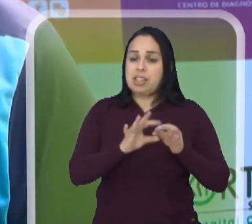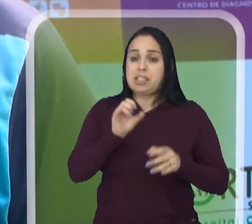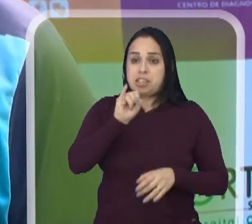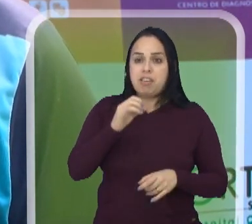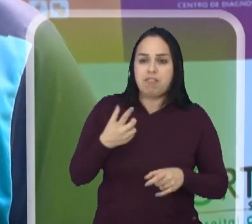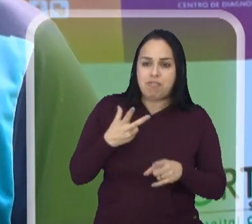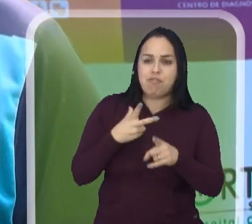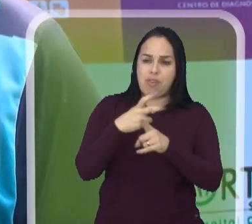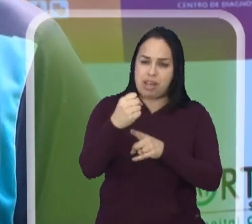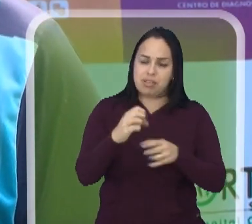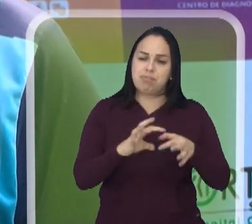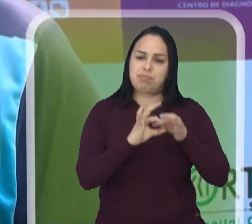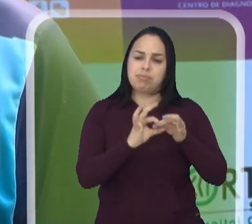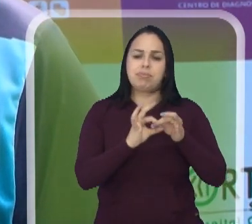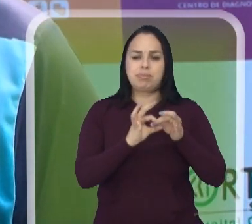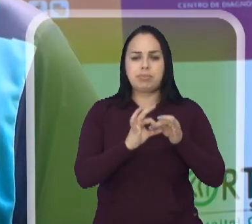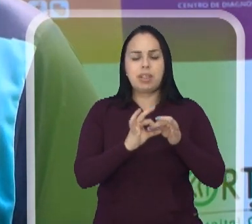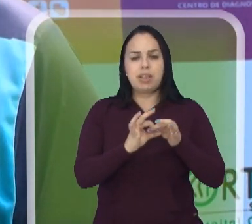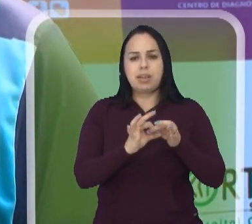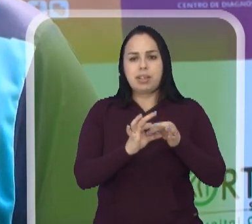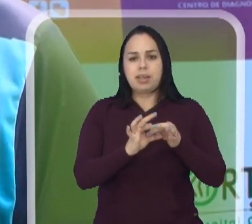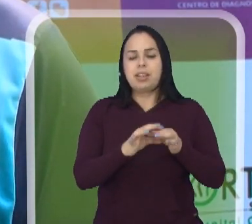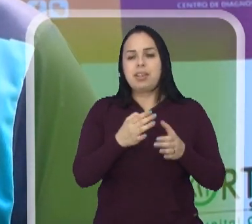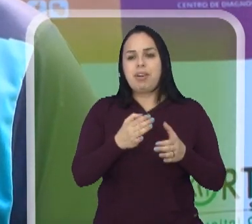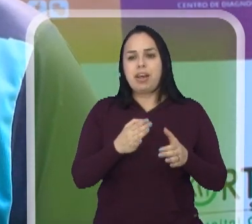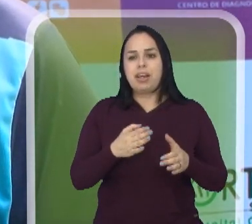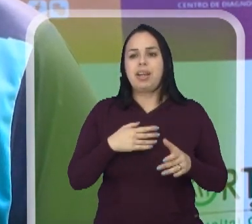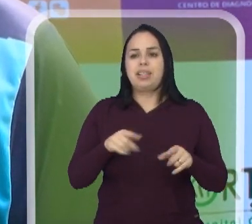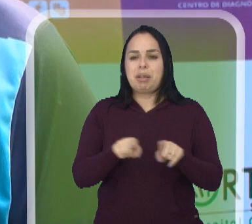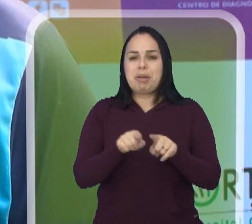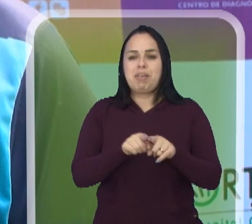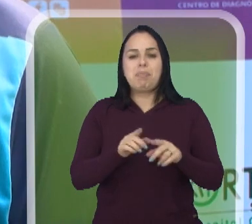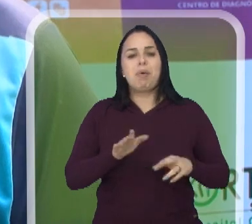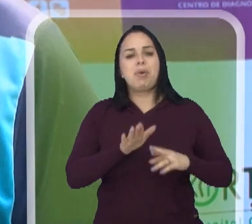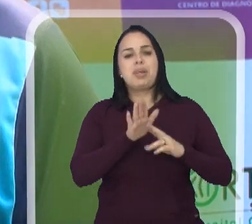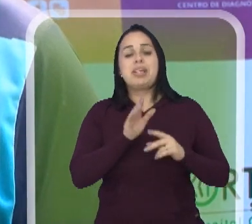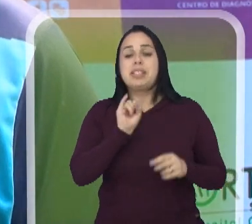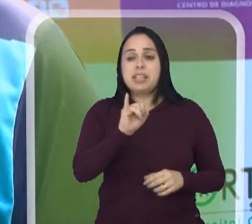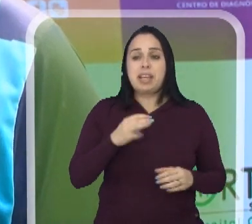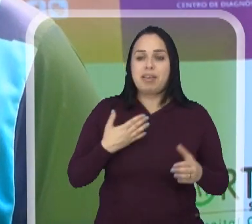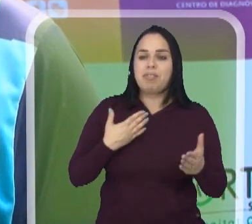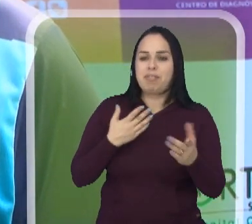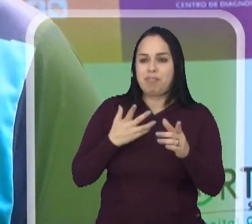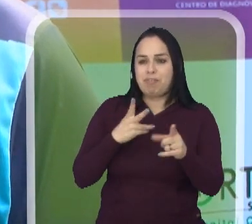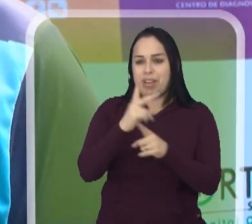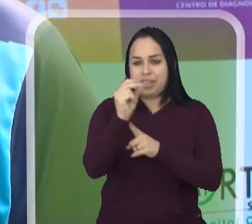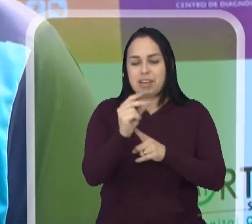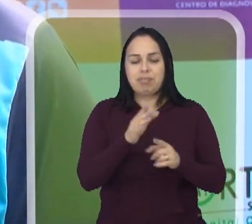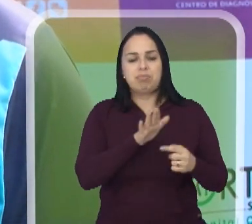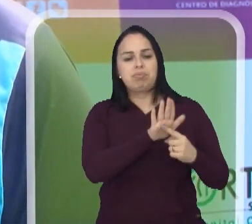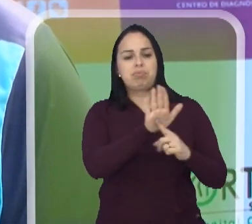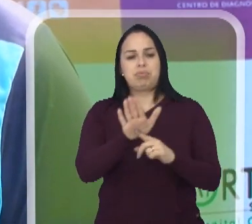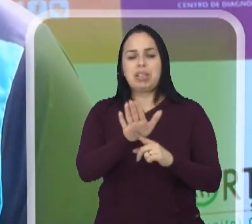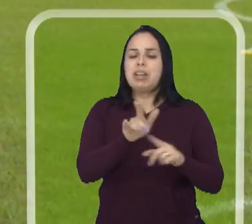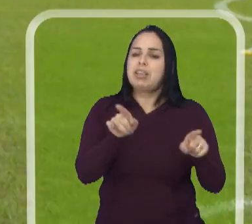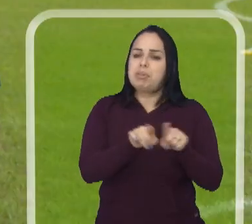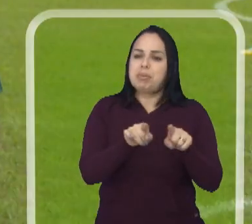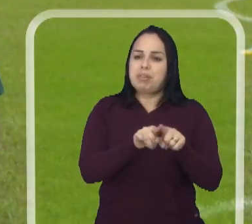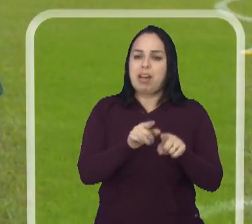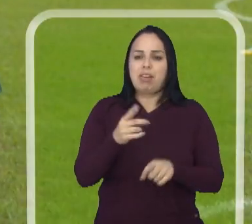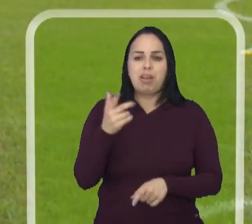alcançado, né, e que vai dar credibilidade para elas, visibilidade para elas, para que elas possam buscar cada vez mais o sonho delas.